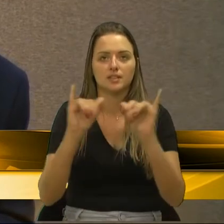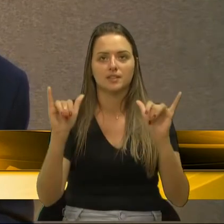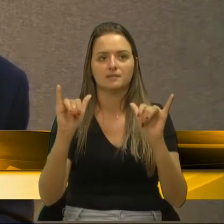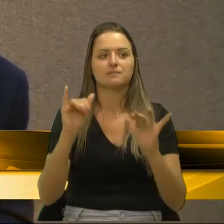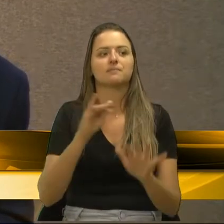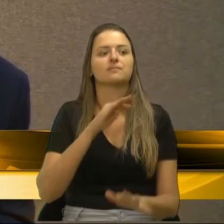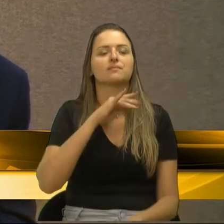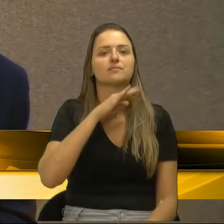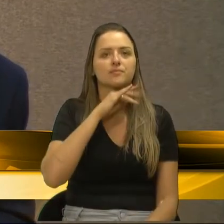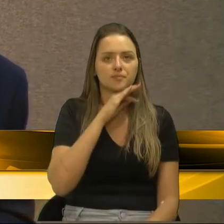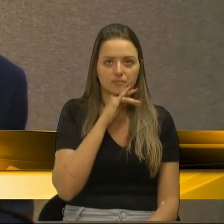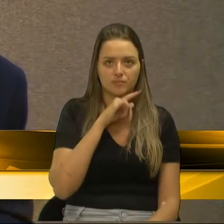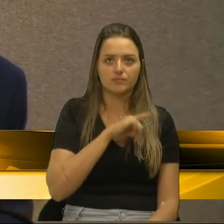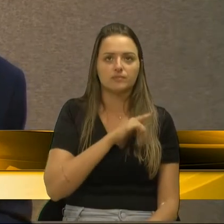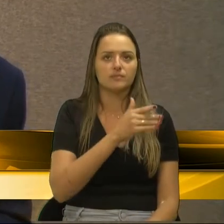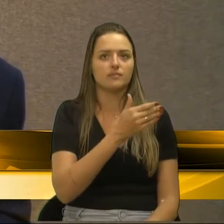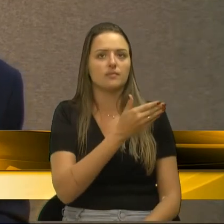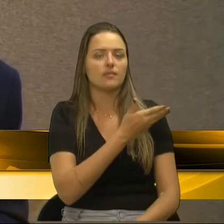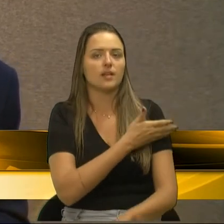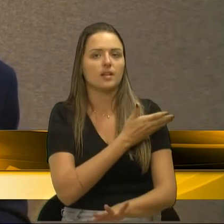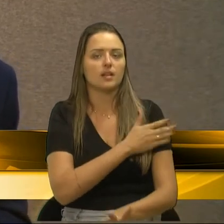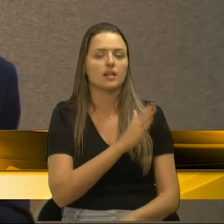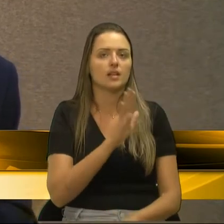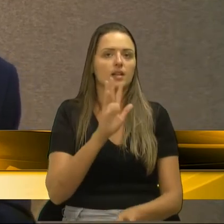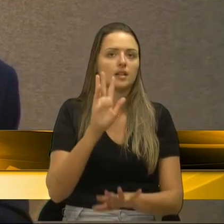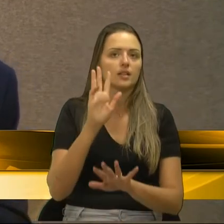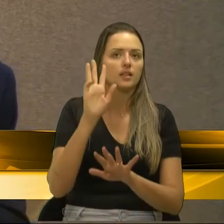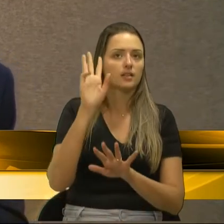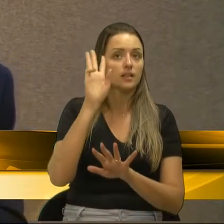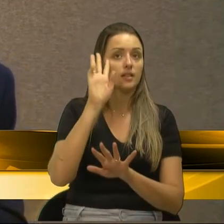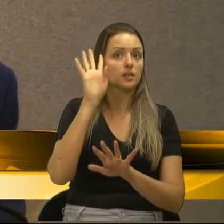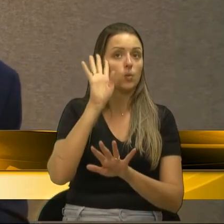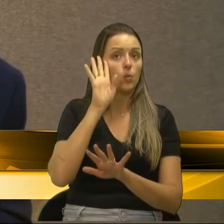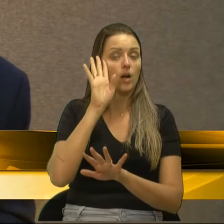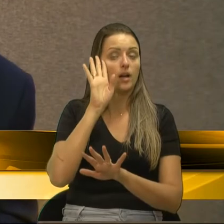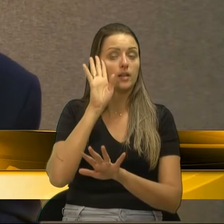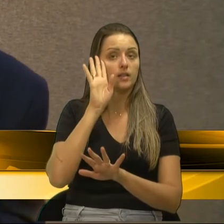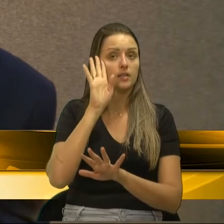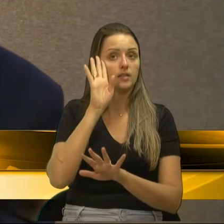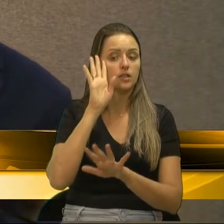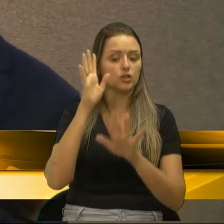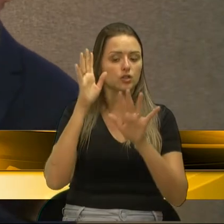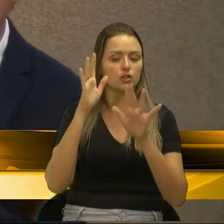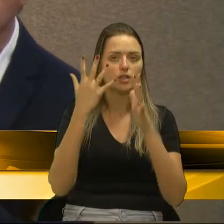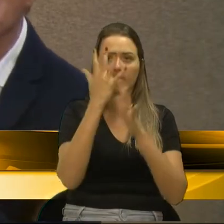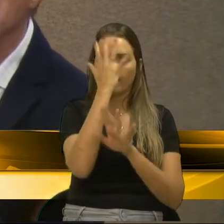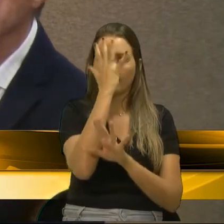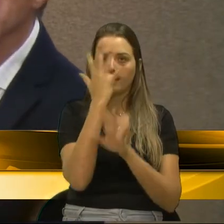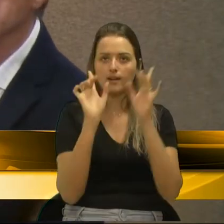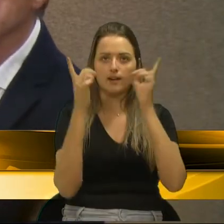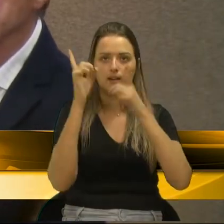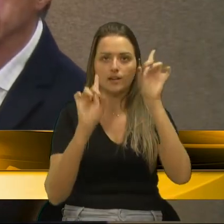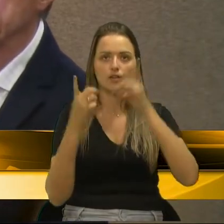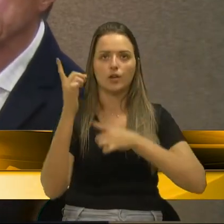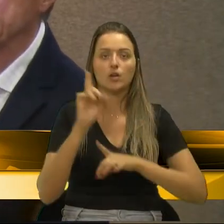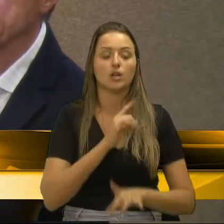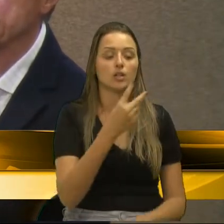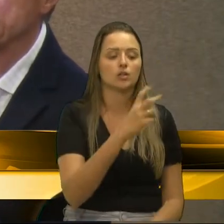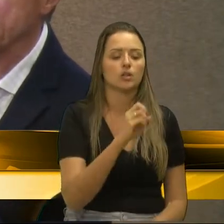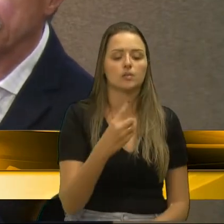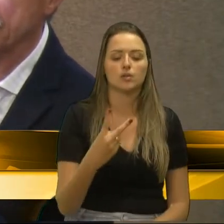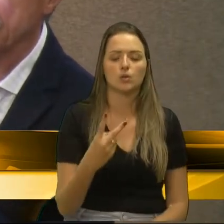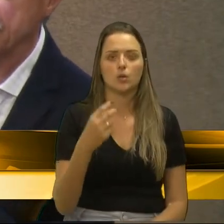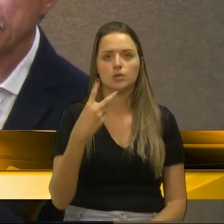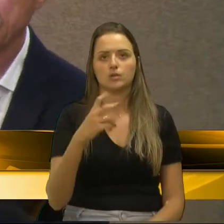trailer nessa terça-feira de carnaval aí, com grandes prejuízos na região sul. 2012 e 2013 nós tivemos na